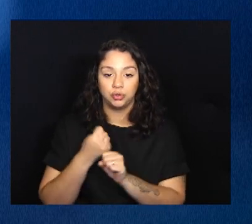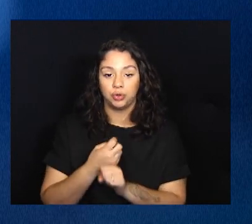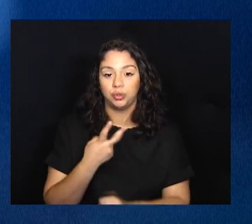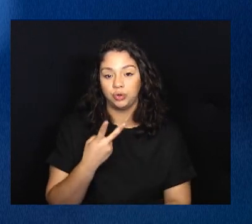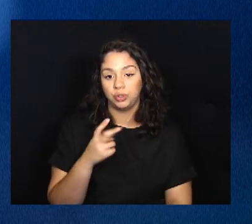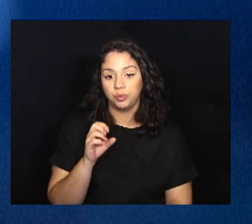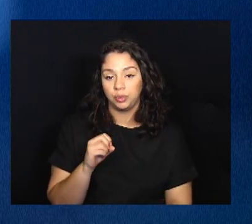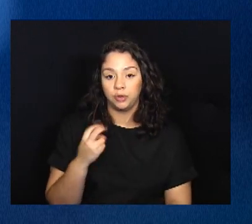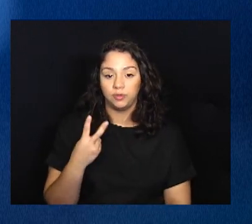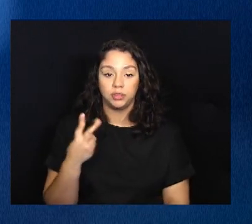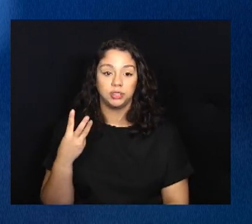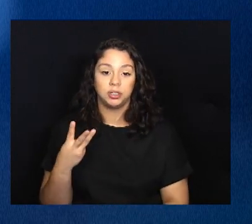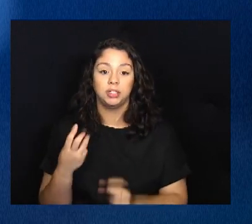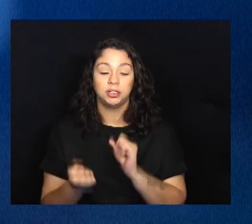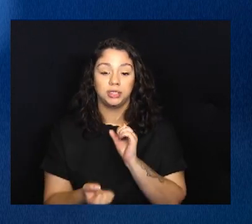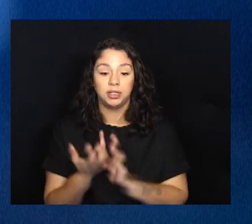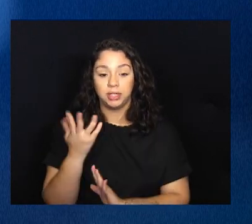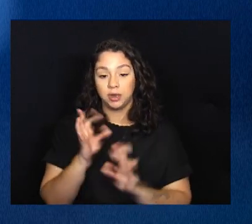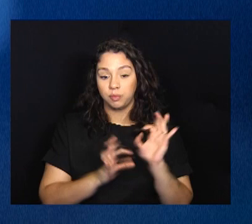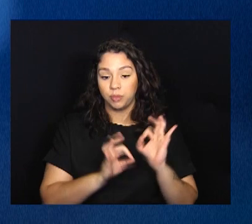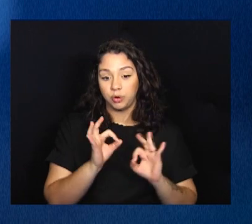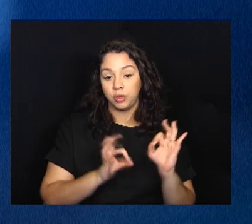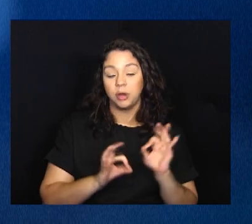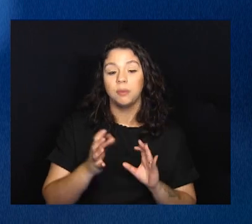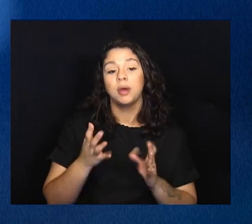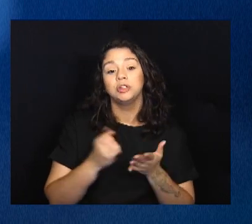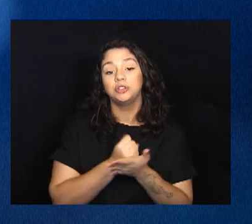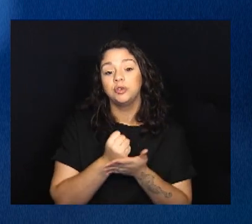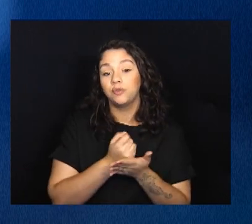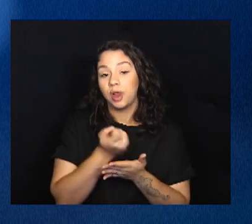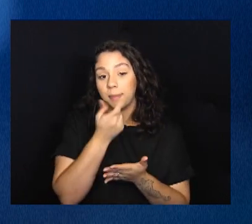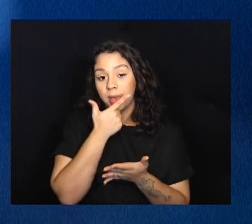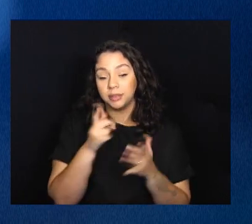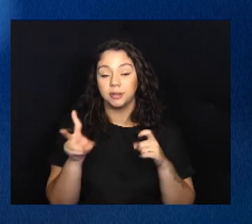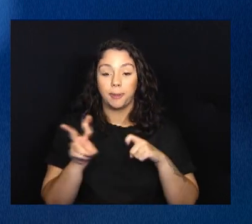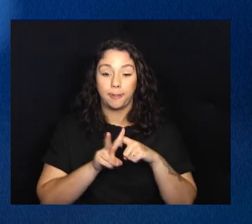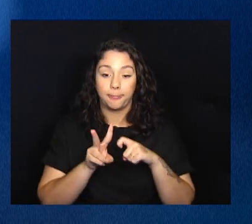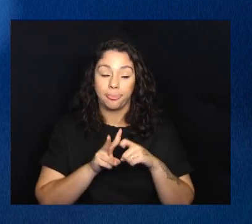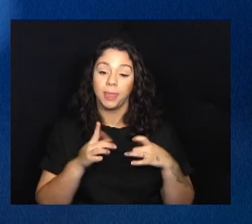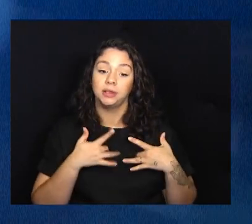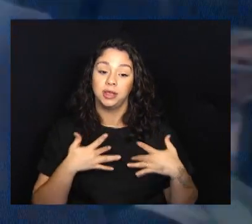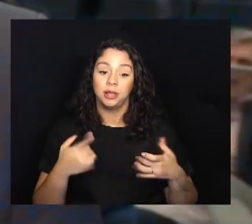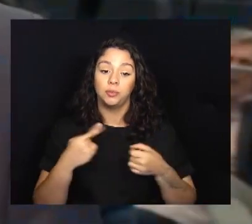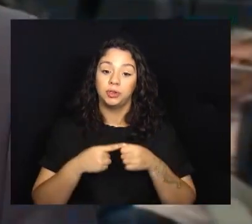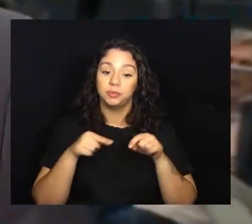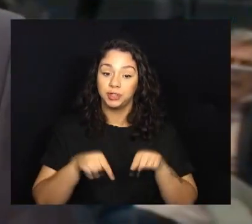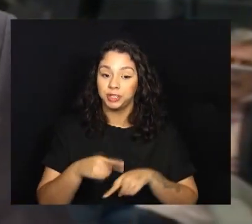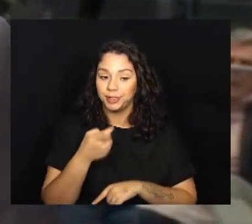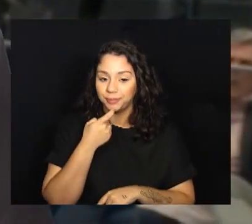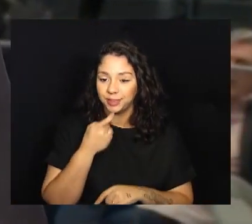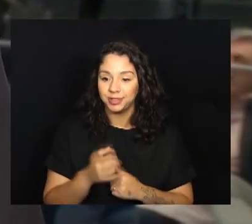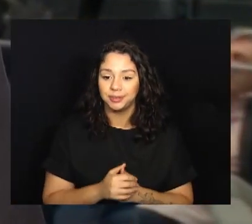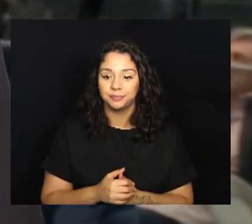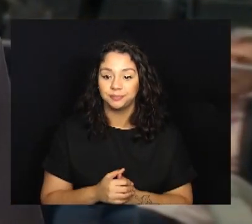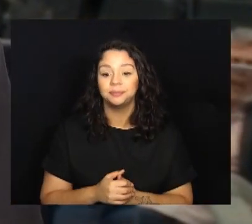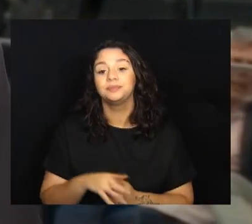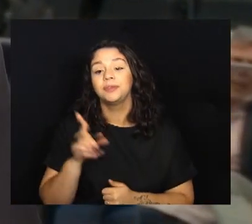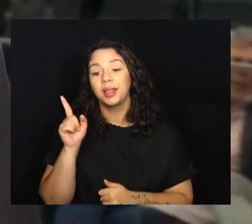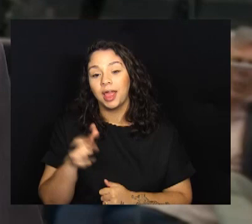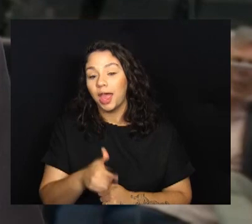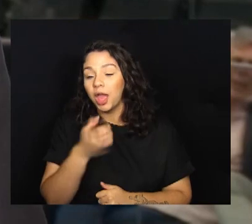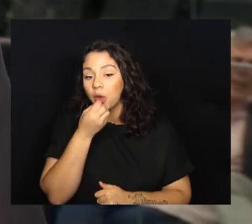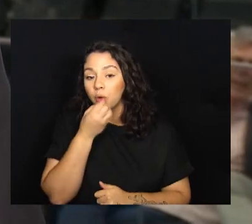que institui o programa Farmácia Veterinária Solidária no município de Campinas. É um benefício